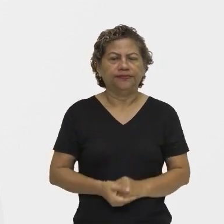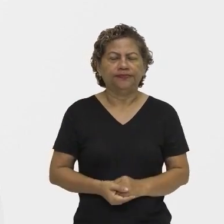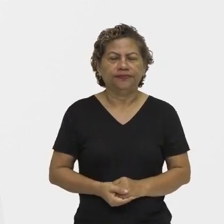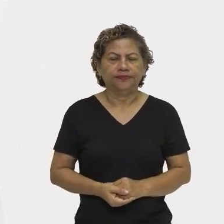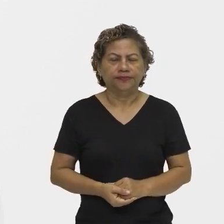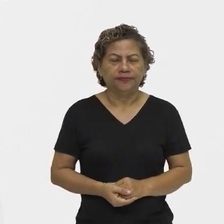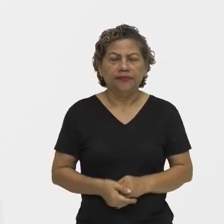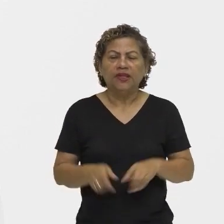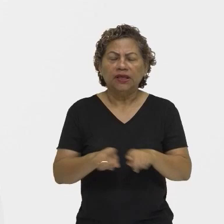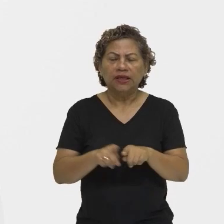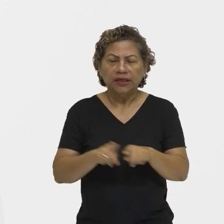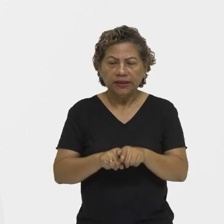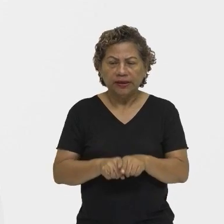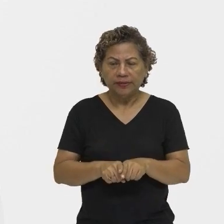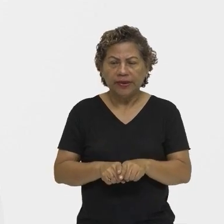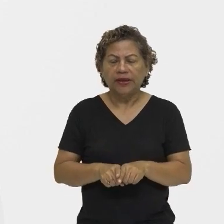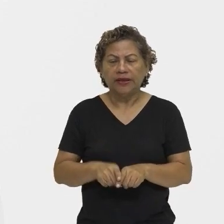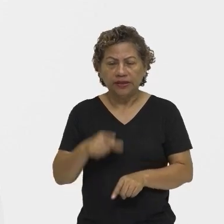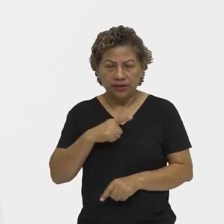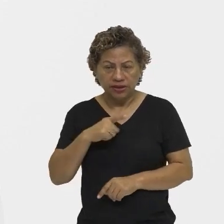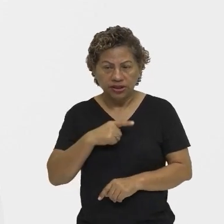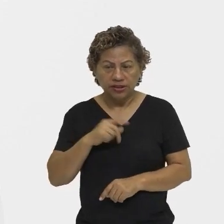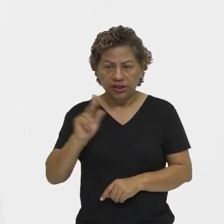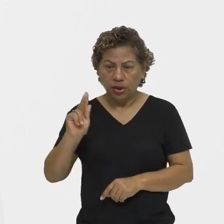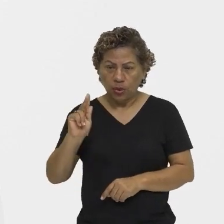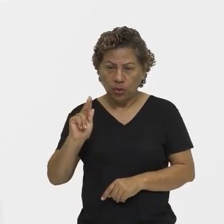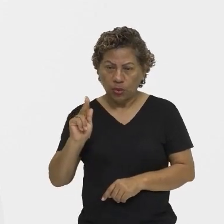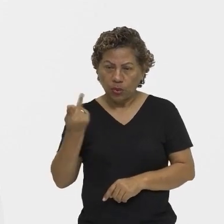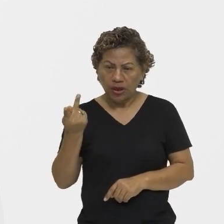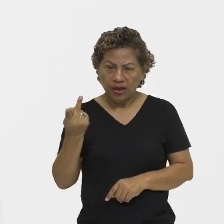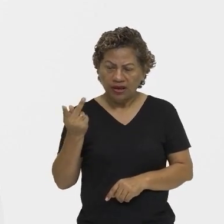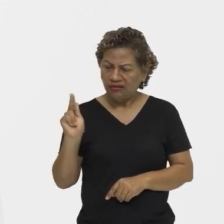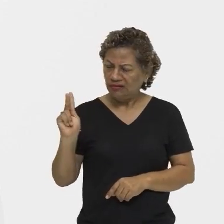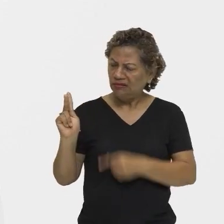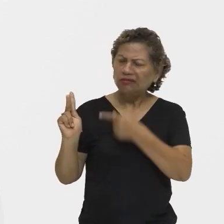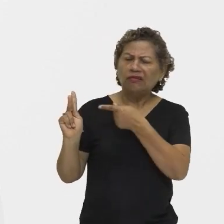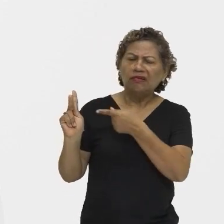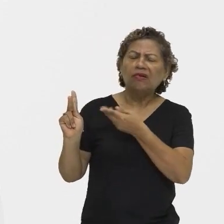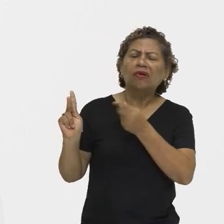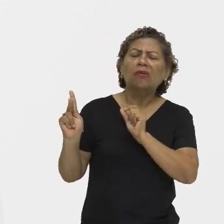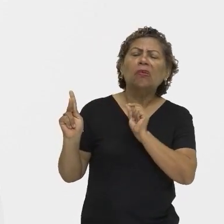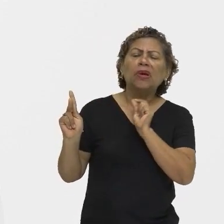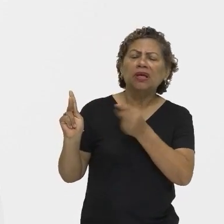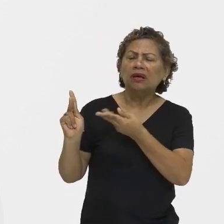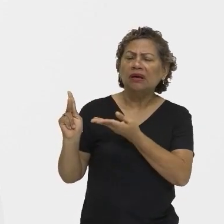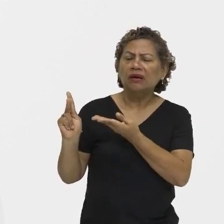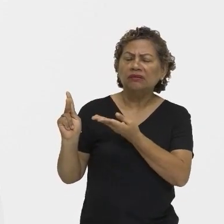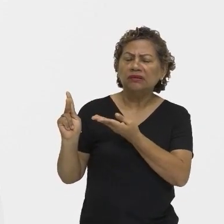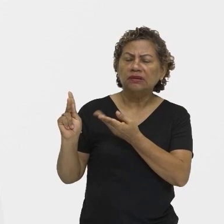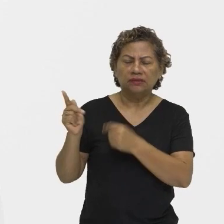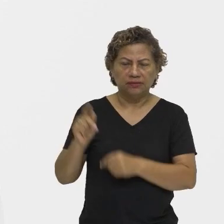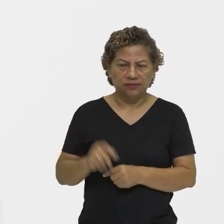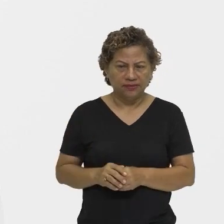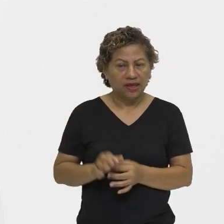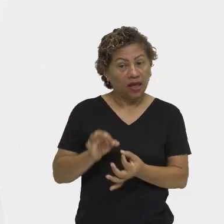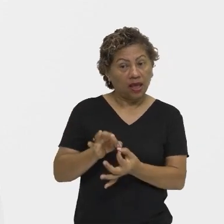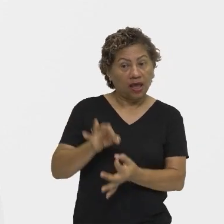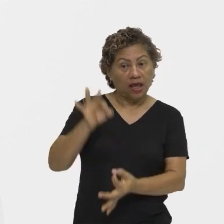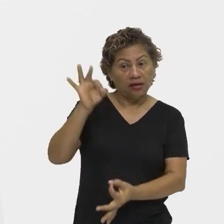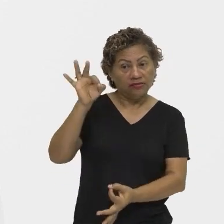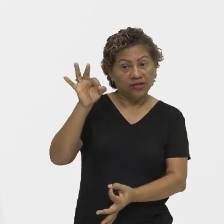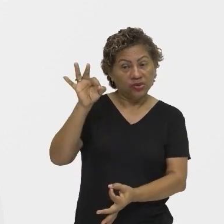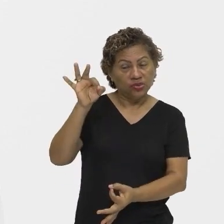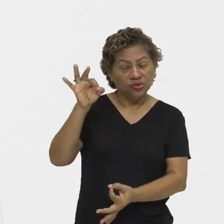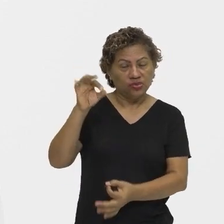E veja que no final nós temos o H. O que esse H representa? O H representa a altura que o corpo está